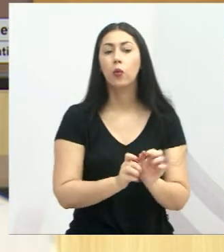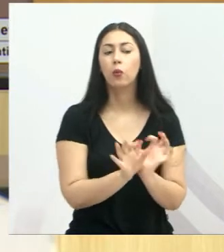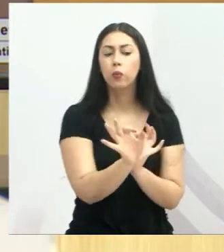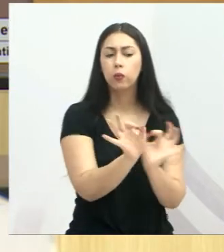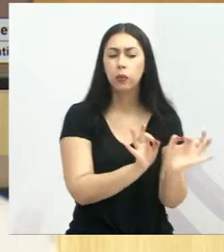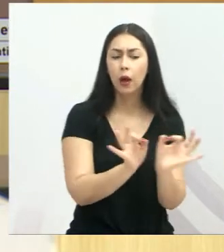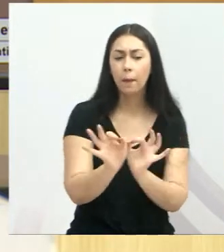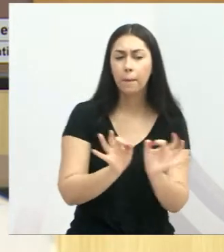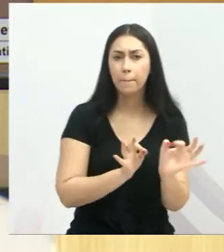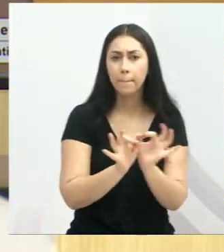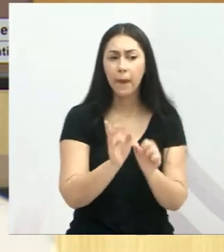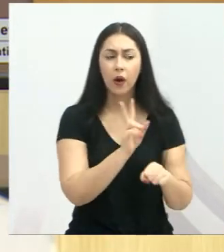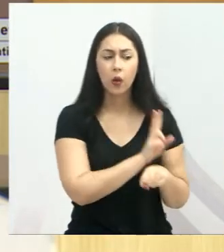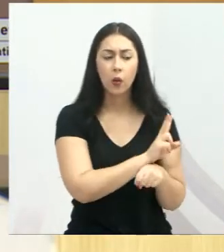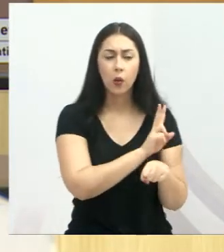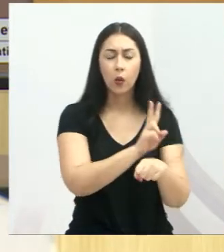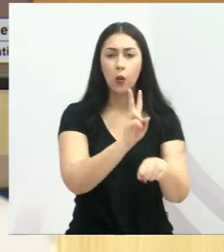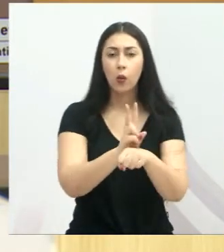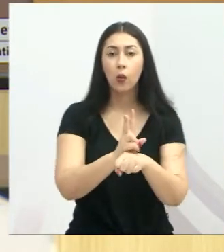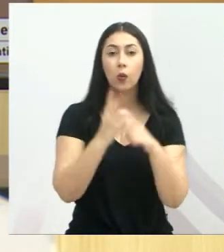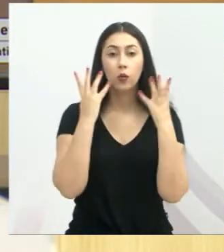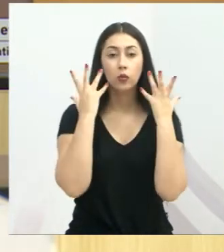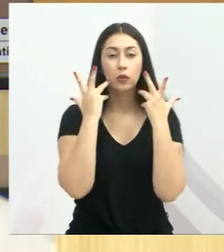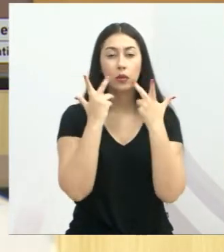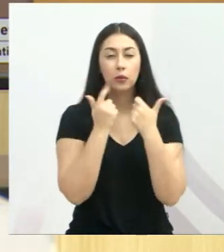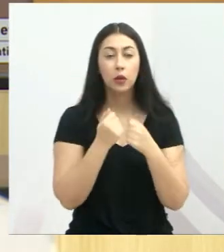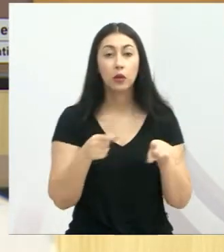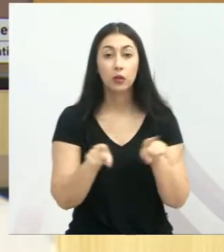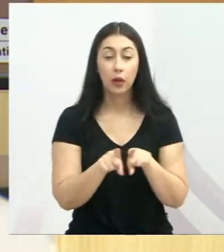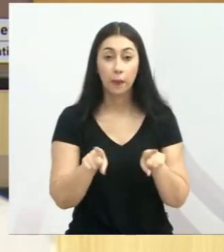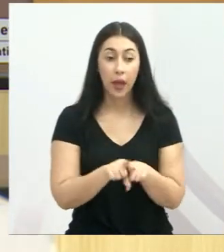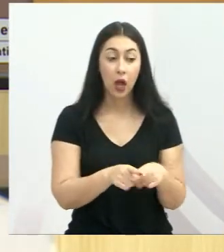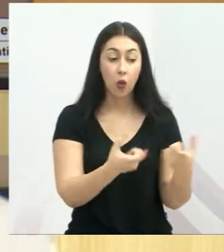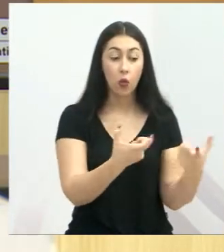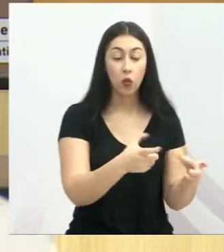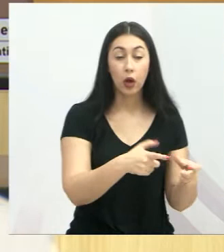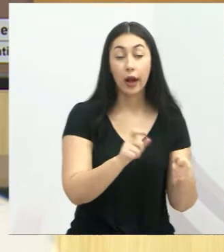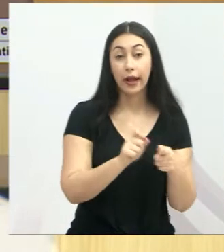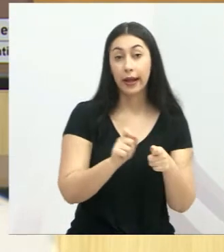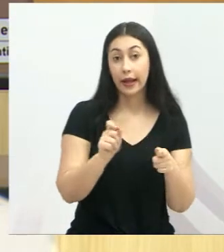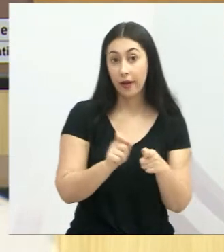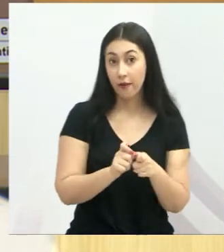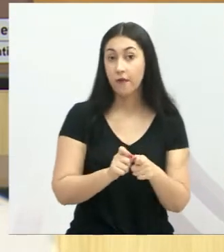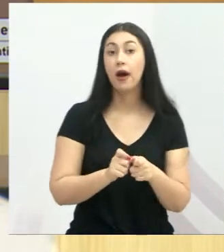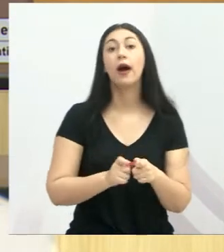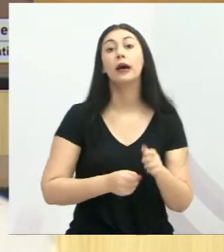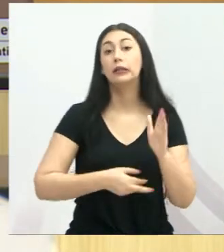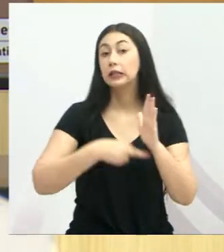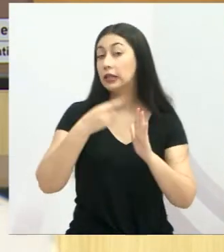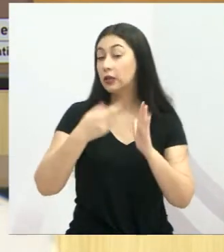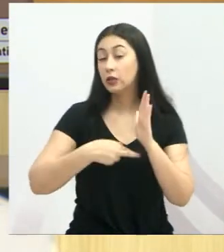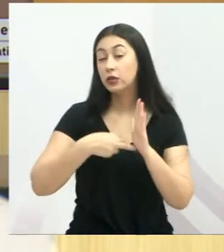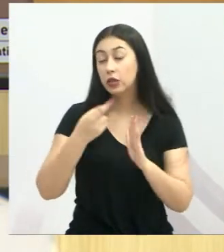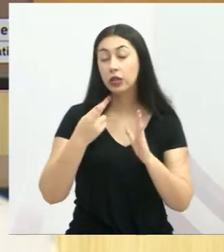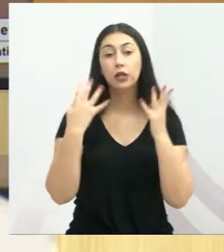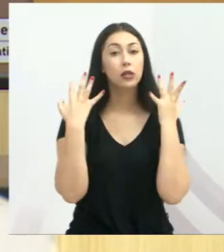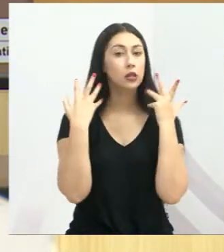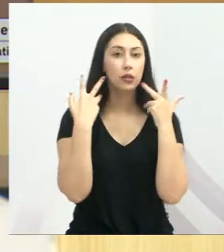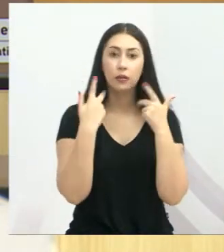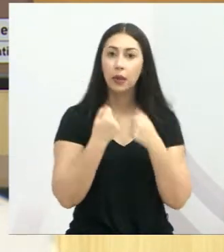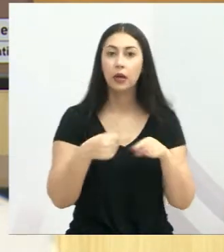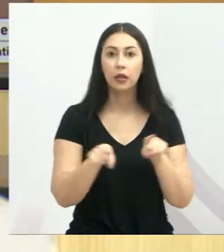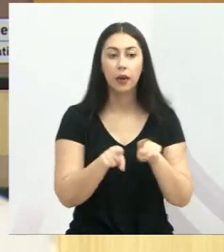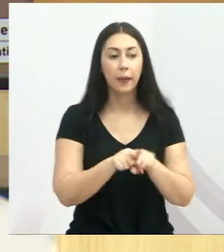a composição e reforma do Centro de Castração, Atendimento Veterinário e a construção de abrigos para